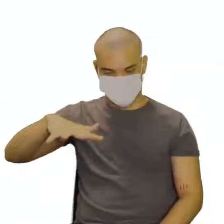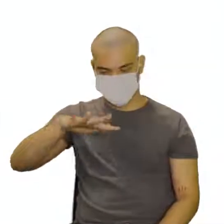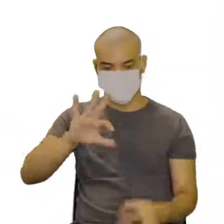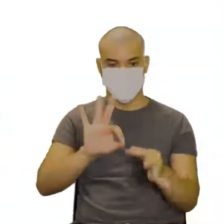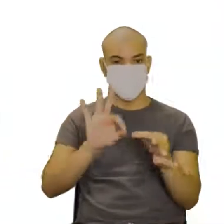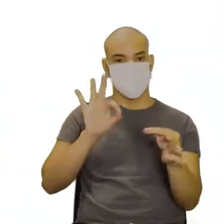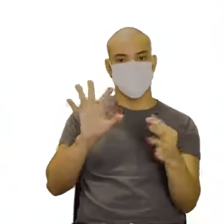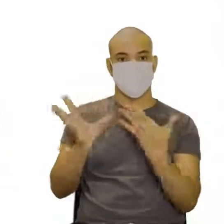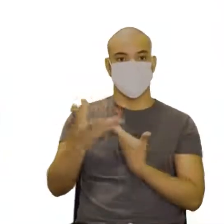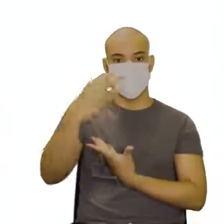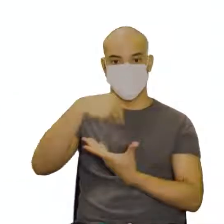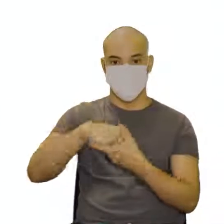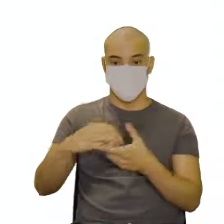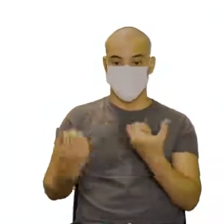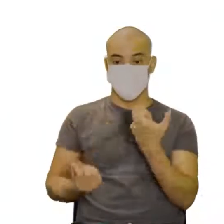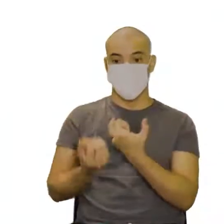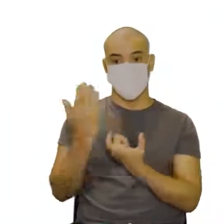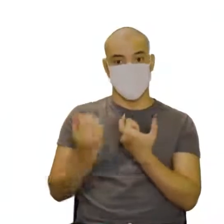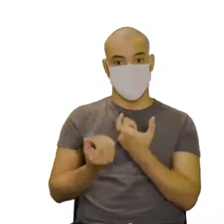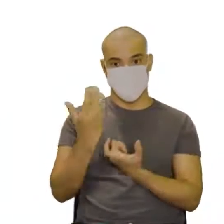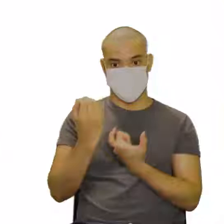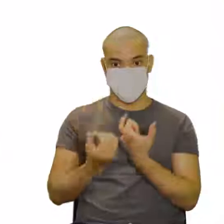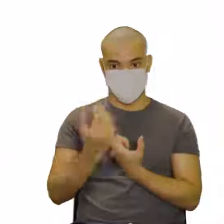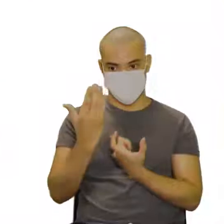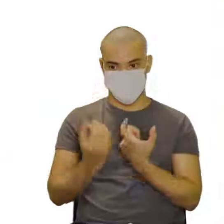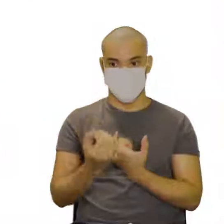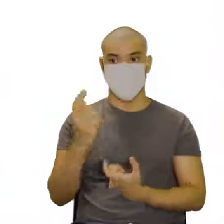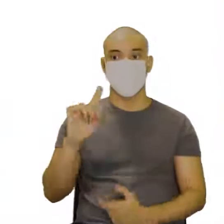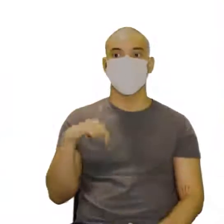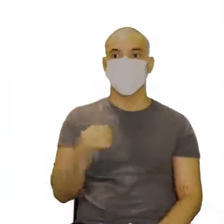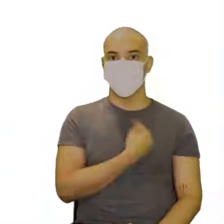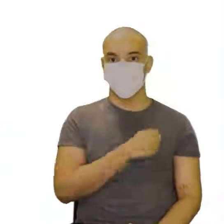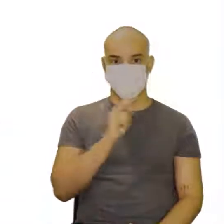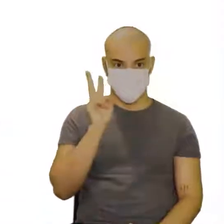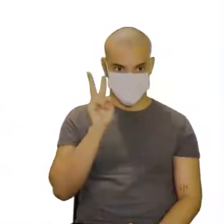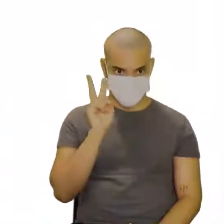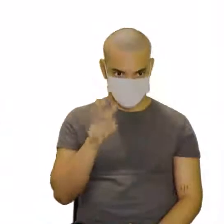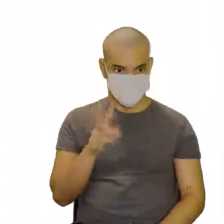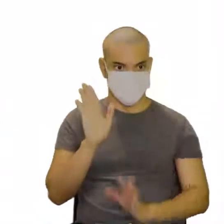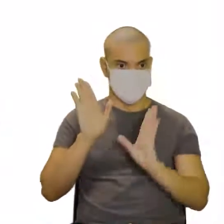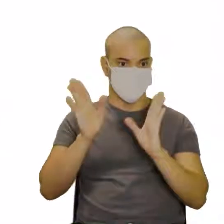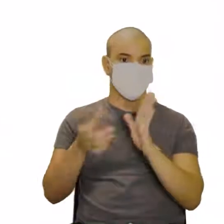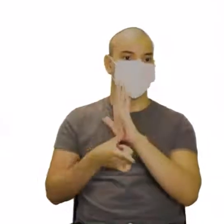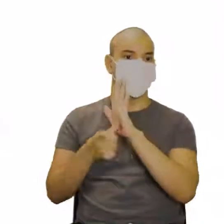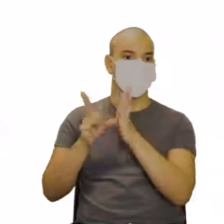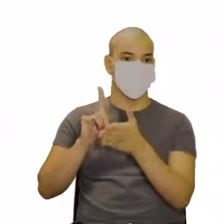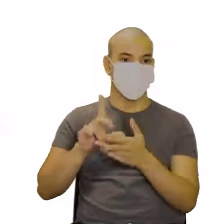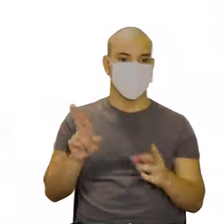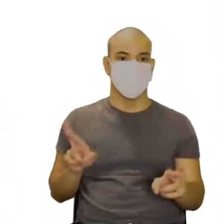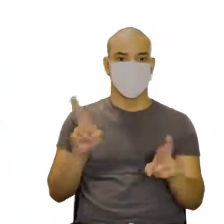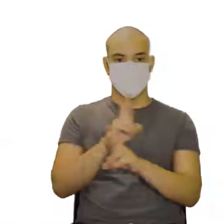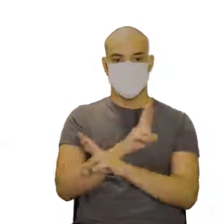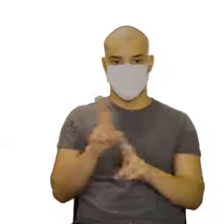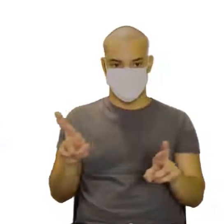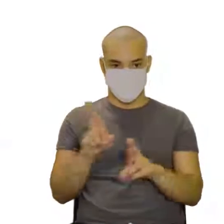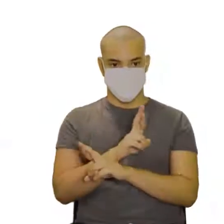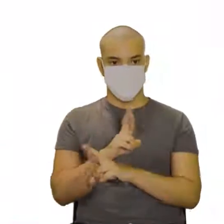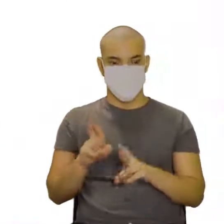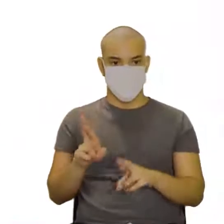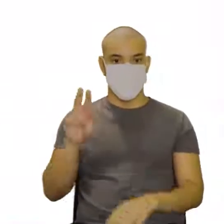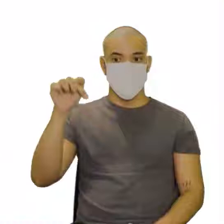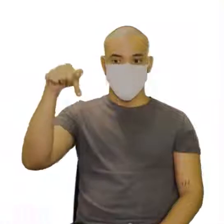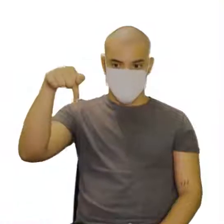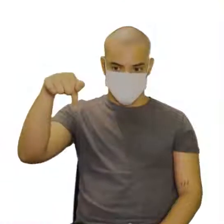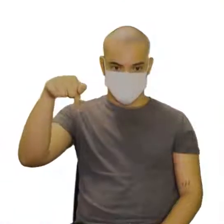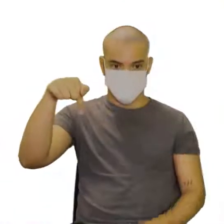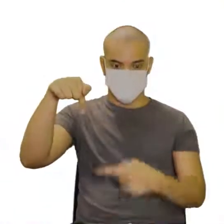distância dentro da fórmula da capacitância? Nós já vimos que a capacitância está relacionada com a carga e